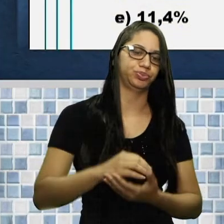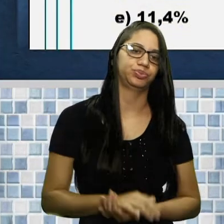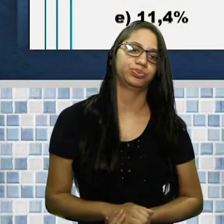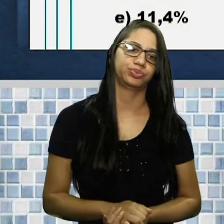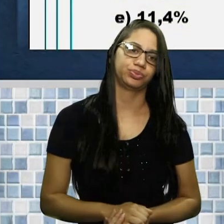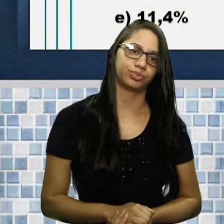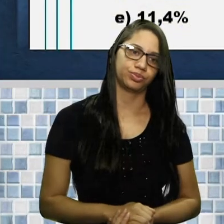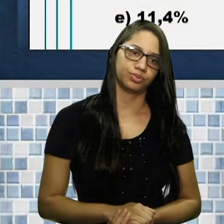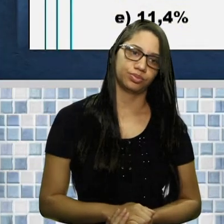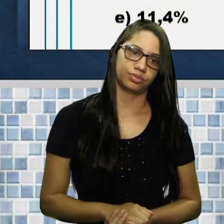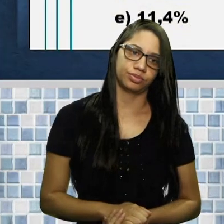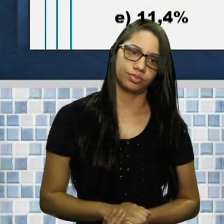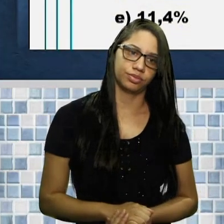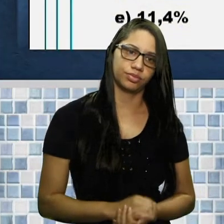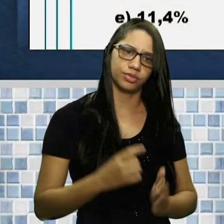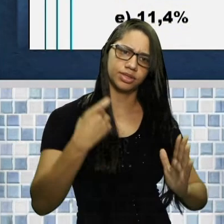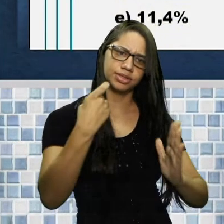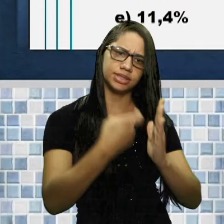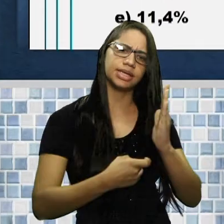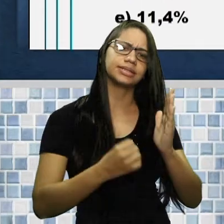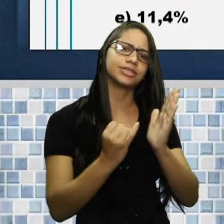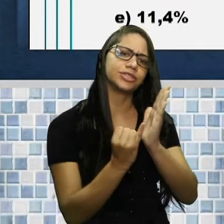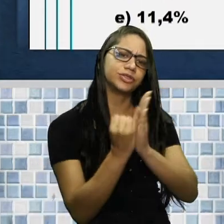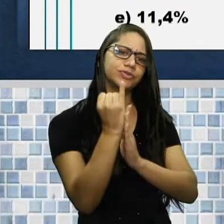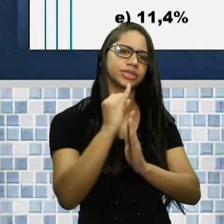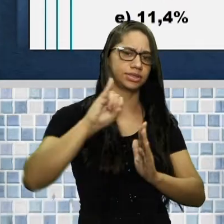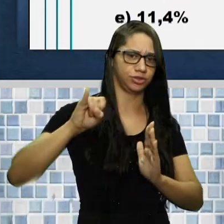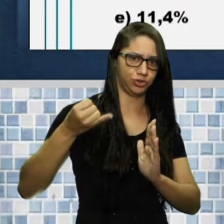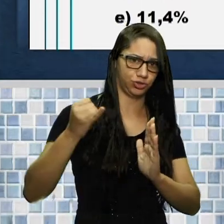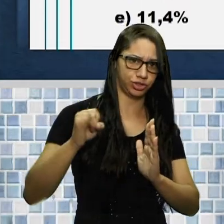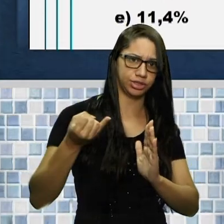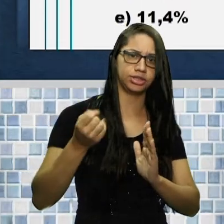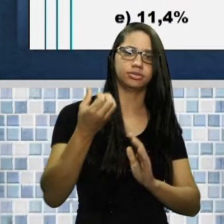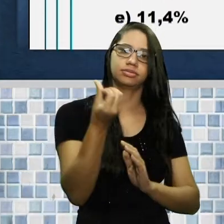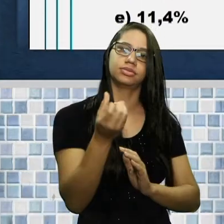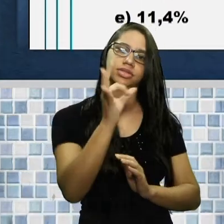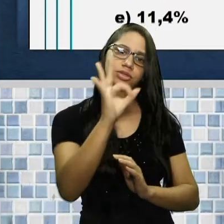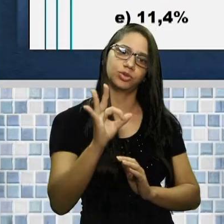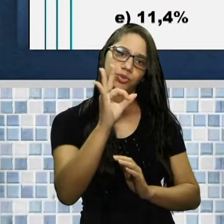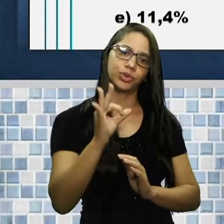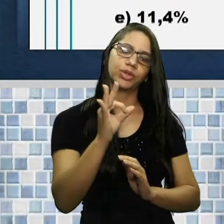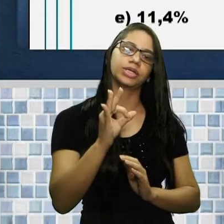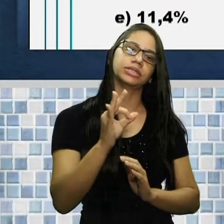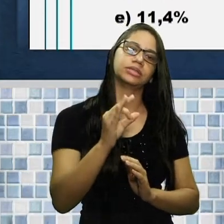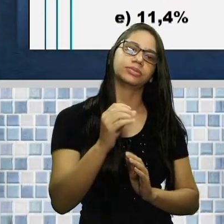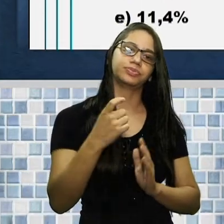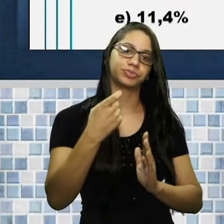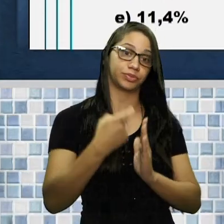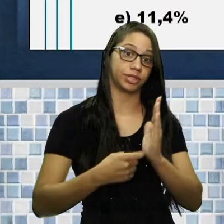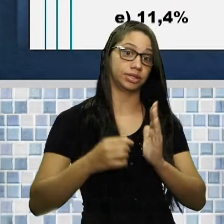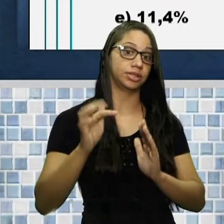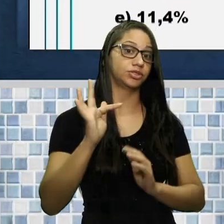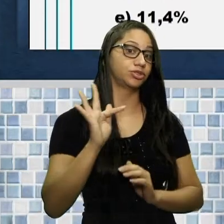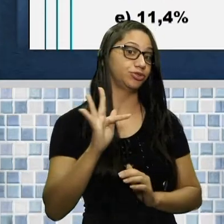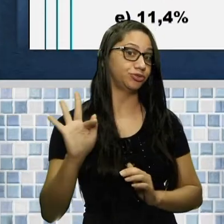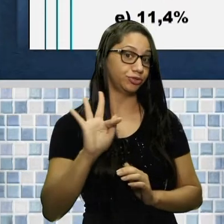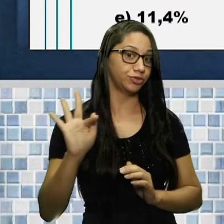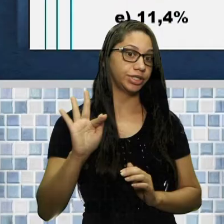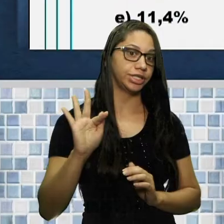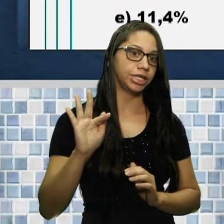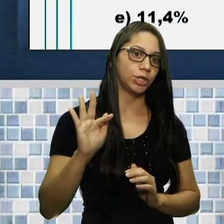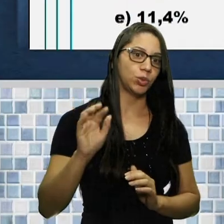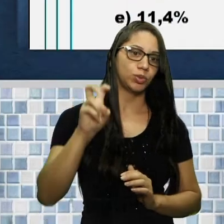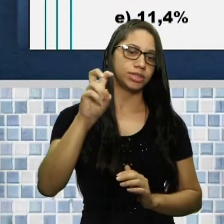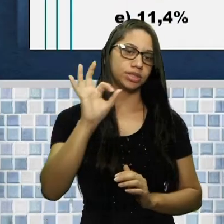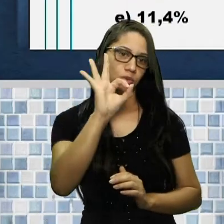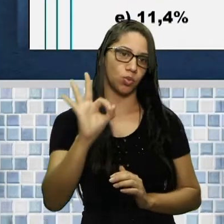situação problema. Se a taxa de inflação de janeiro é de 6% e a taxa de fevereiro é de 5%, então